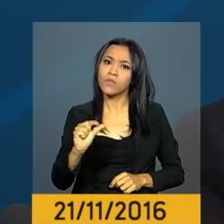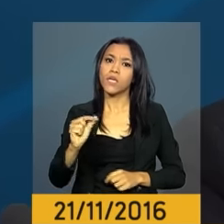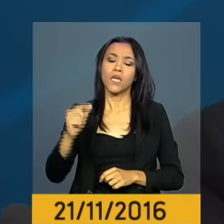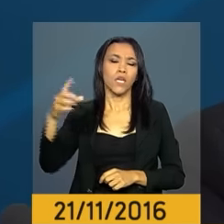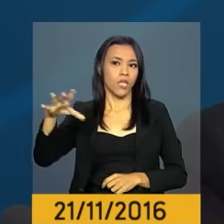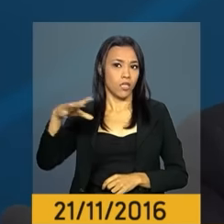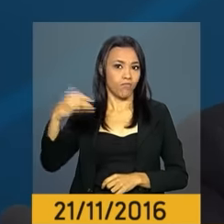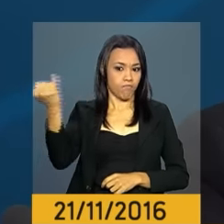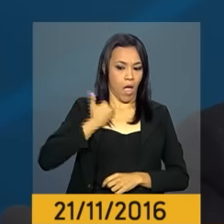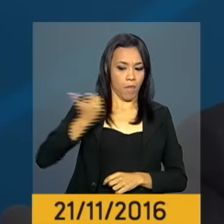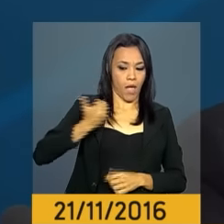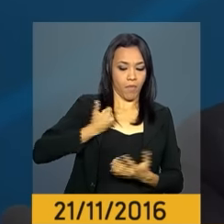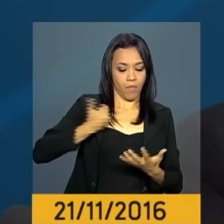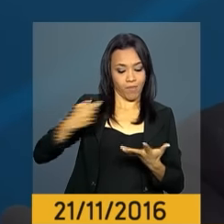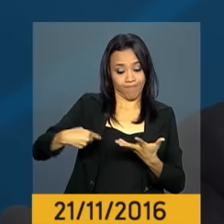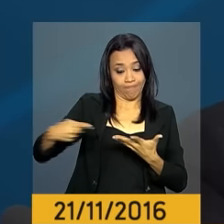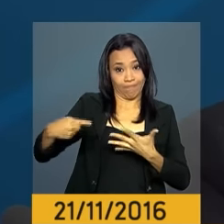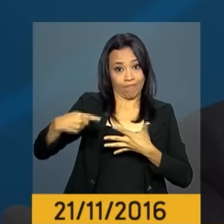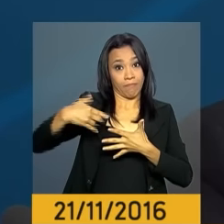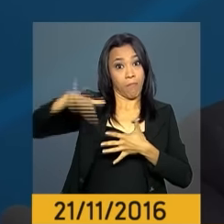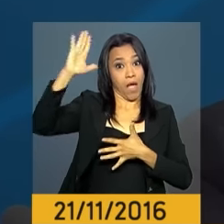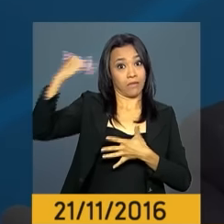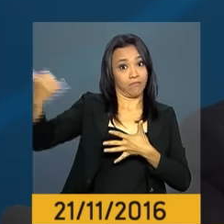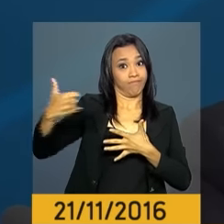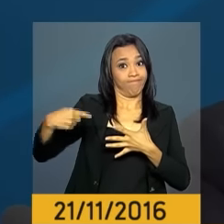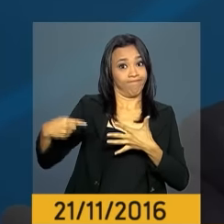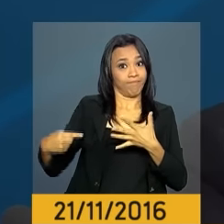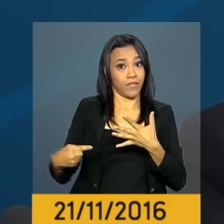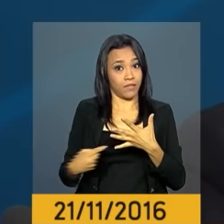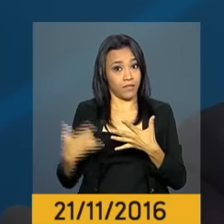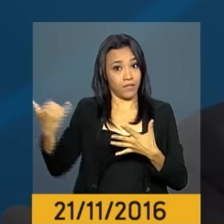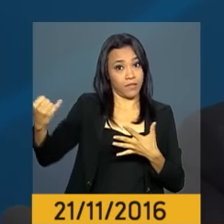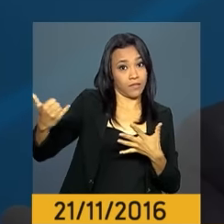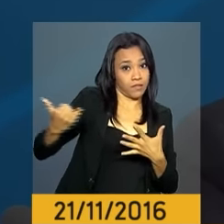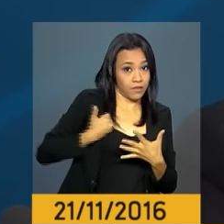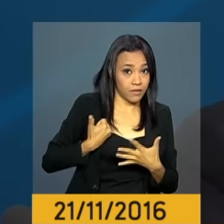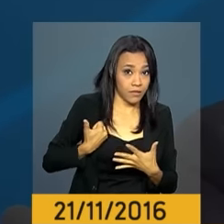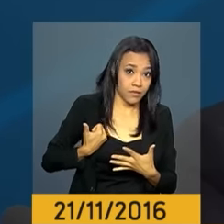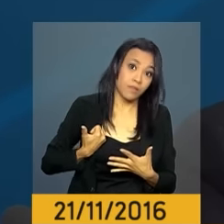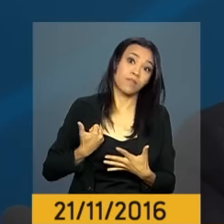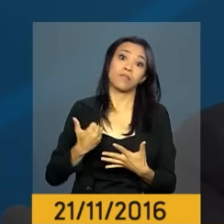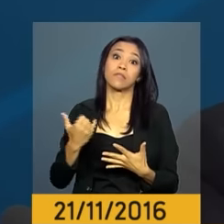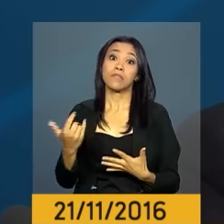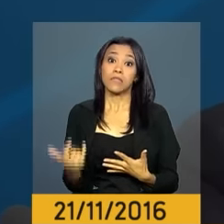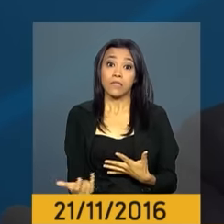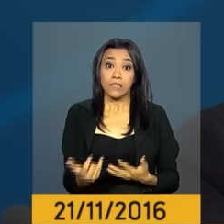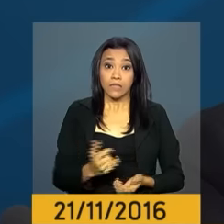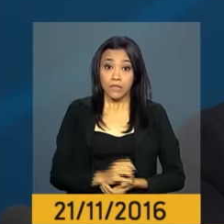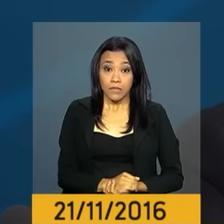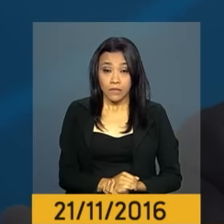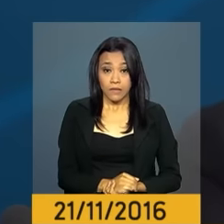e as senhoras que é o que temos feito desde a primeira hora.